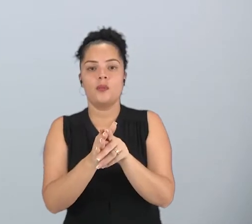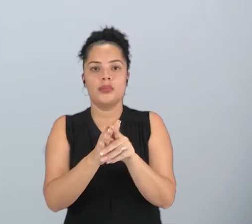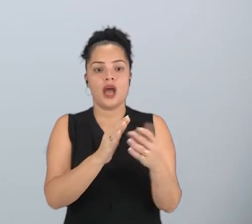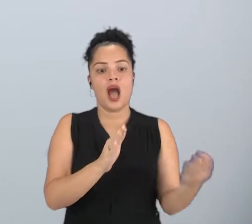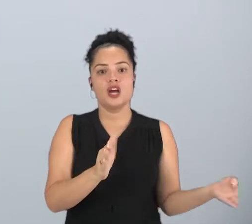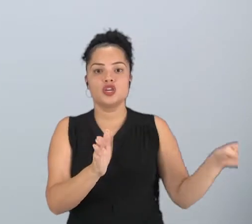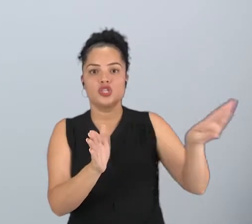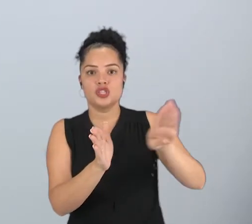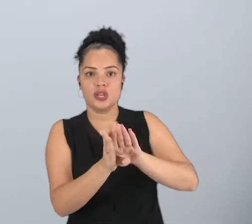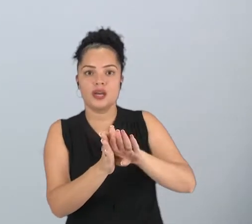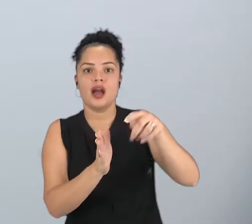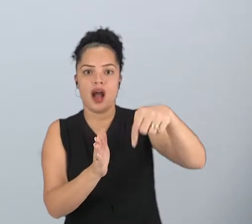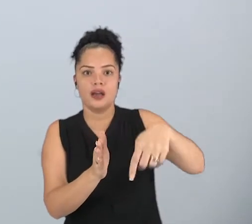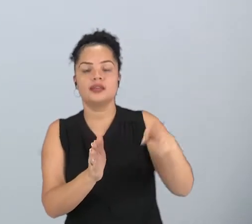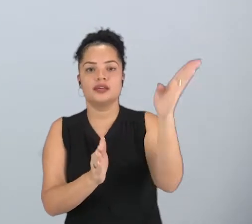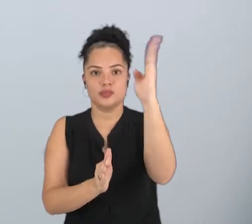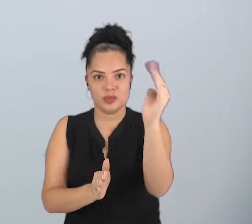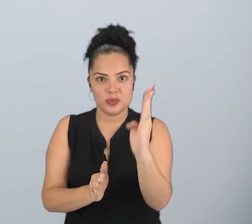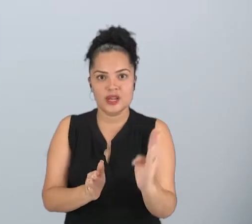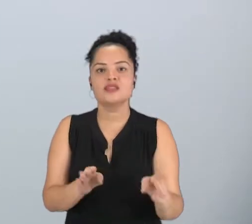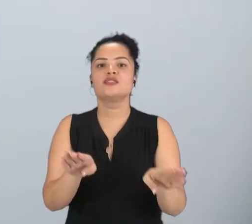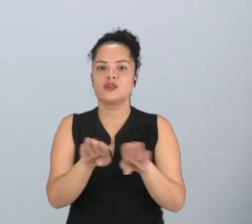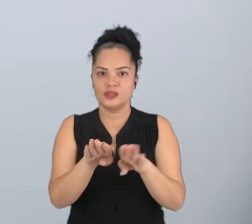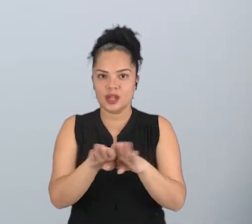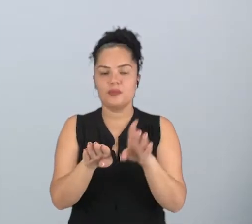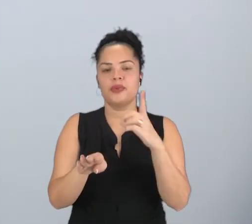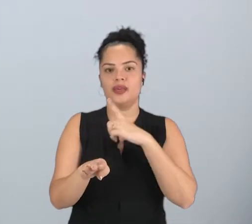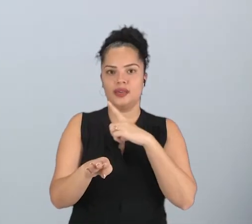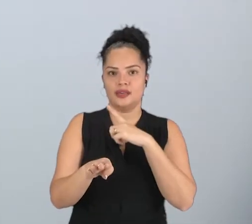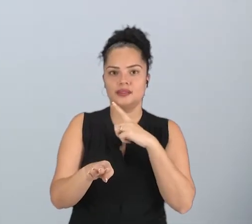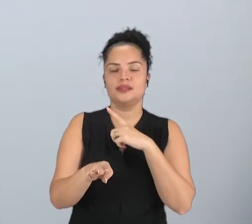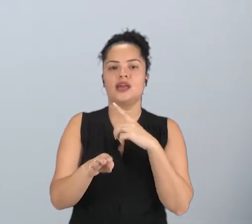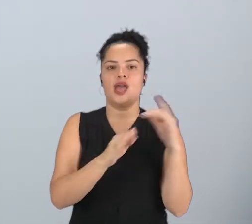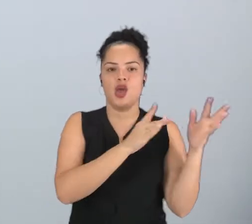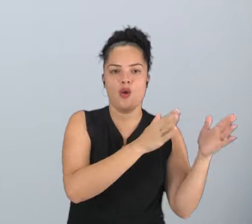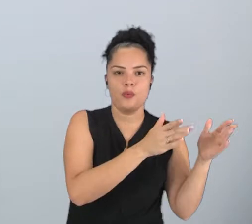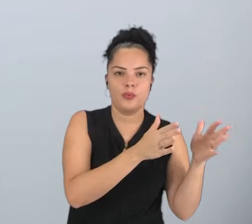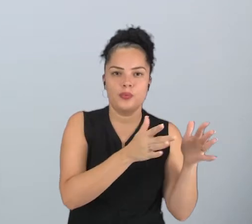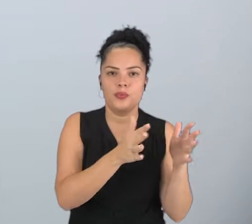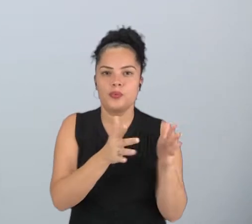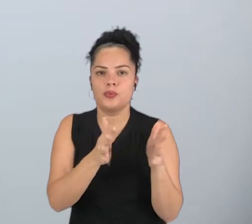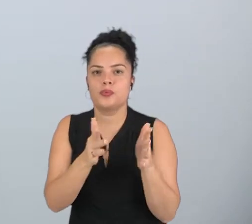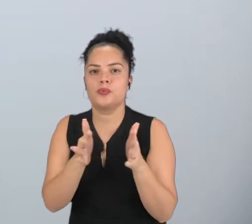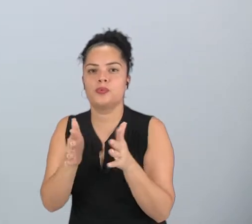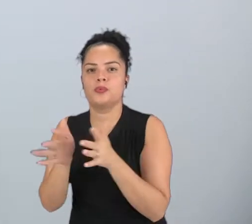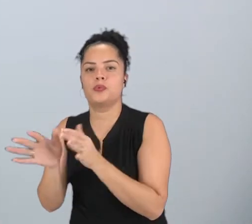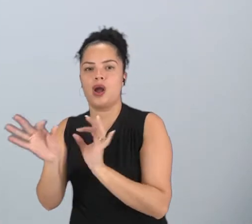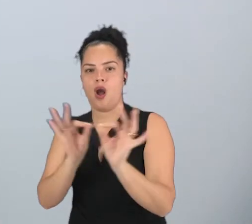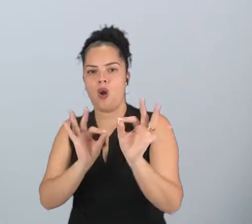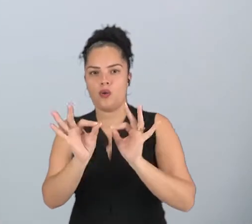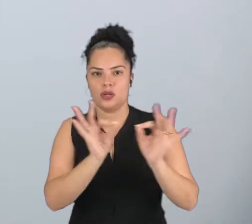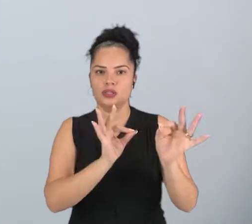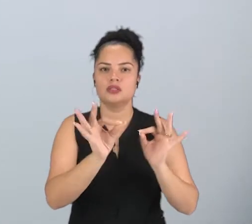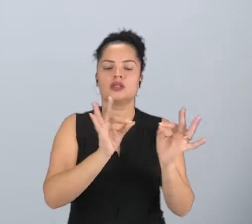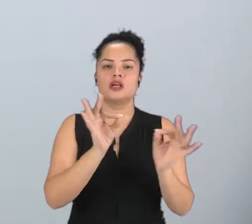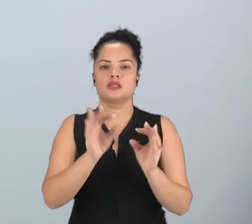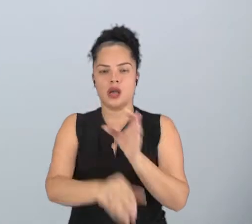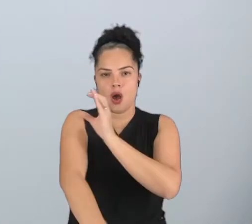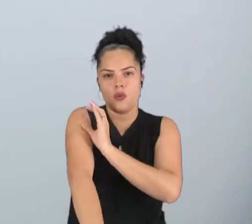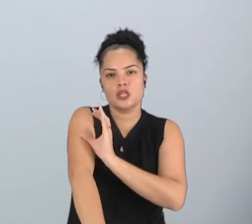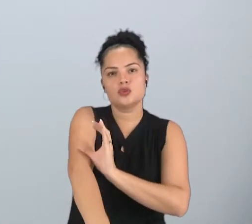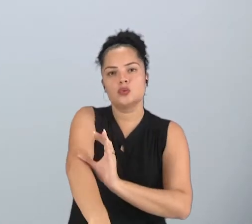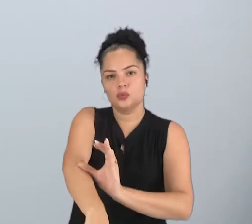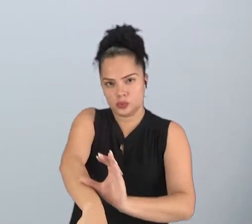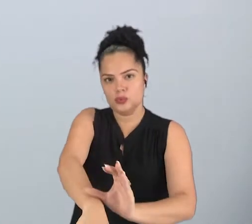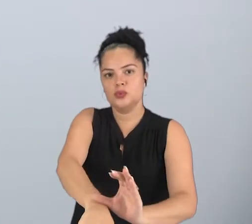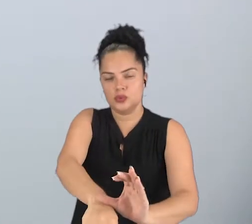no Brasil com os colonizadores, também eu tenho toda uma linha, toda uma junção, né, de culturas, e